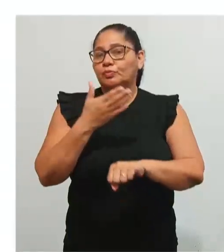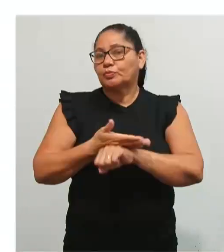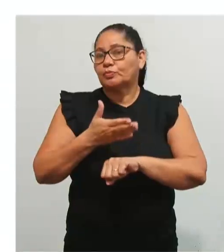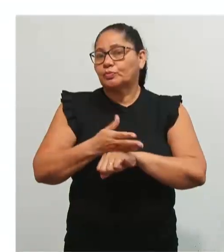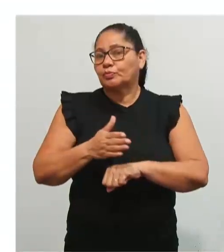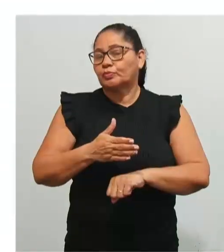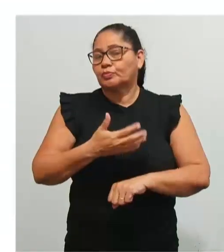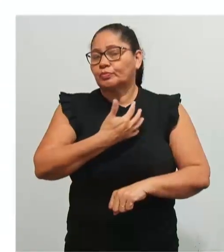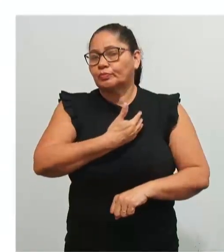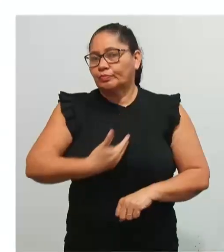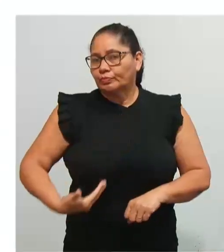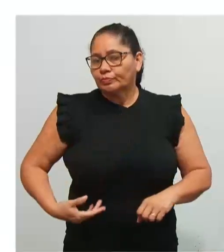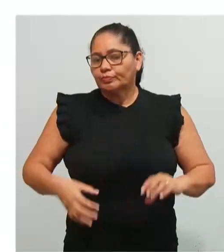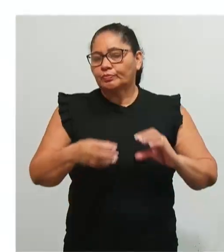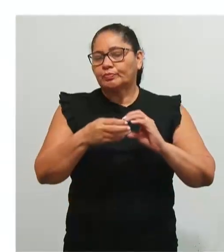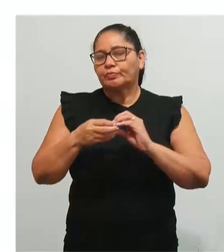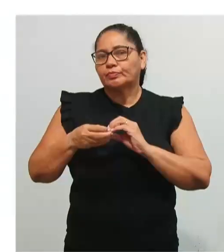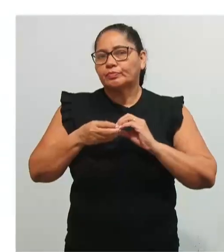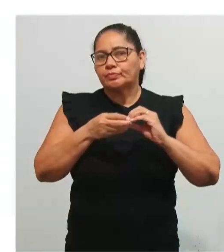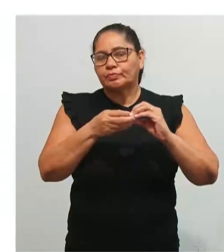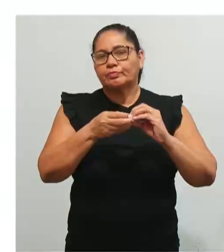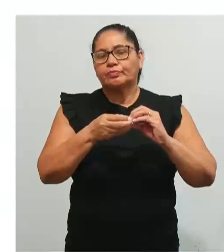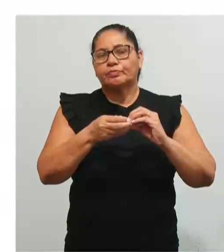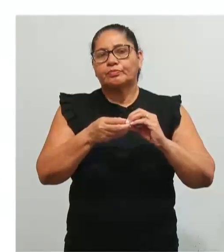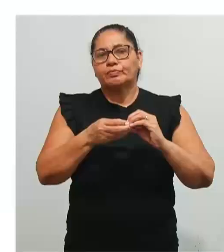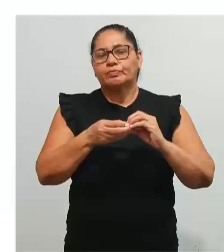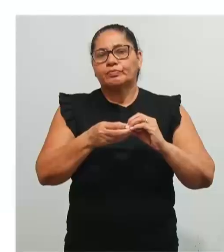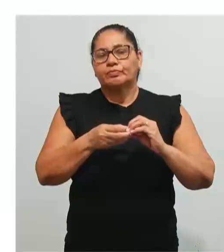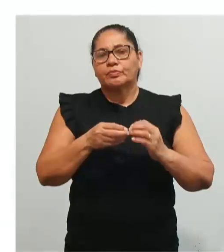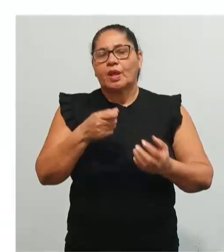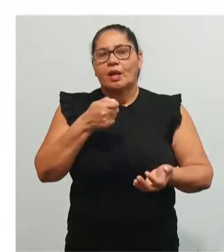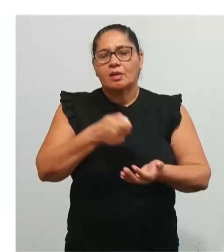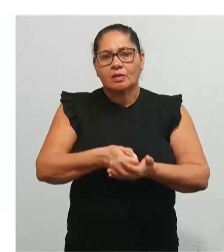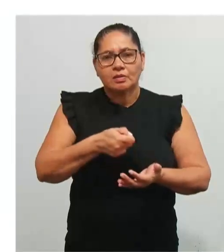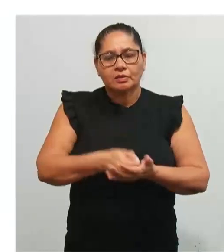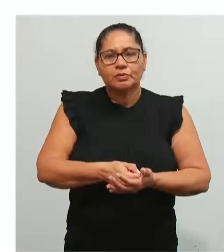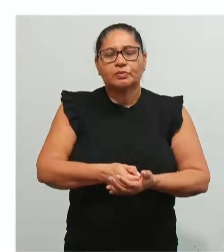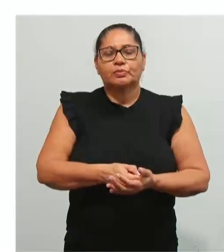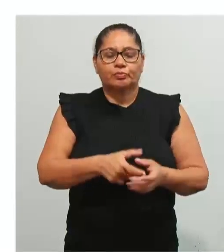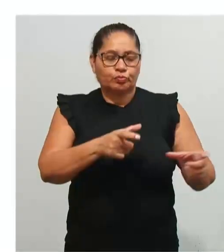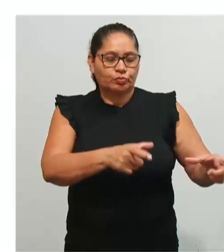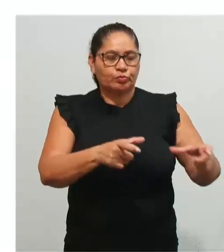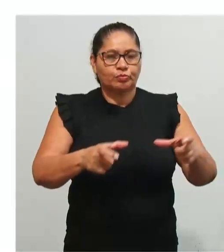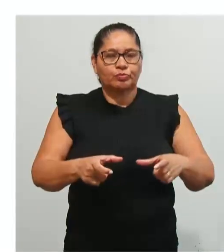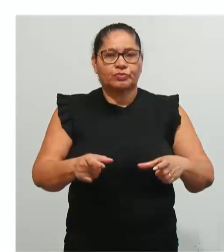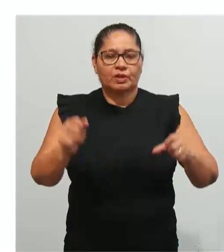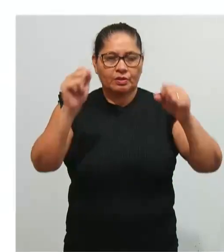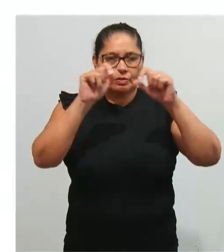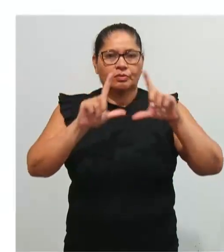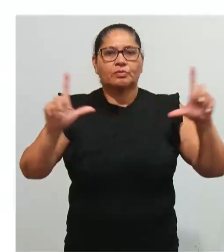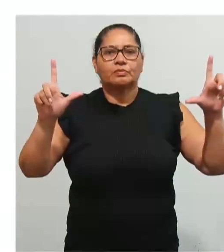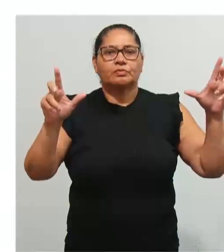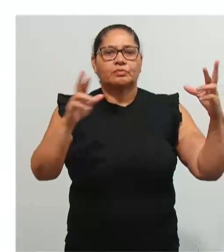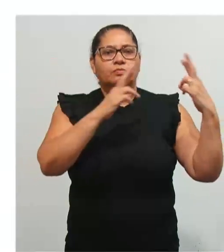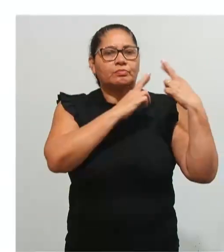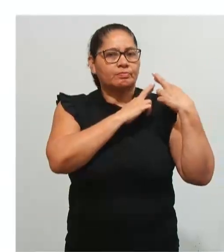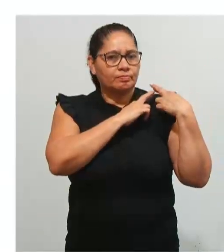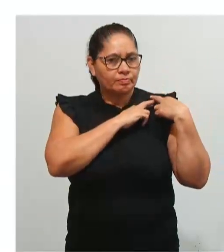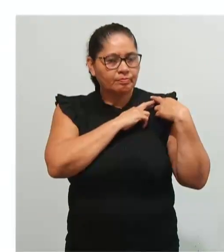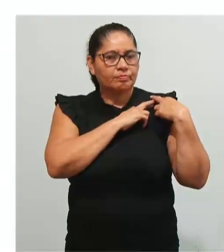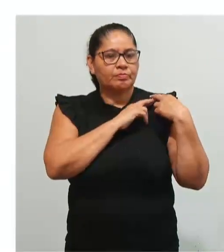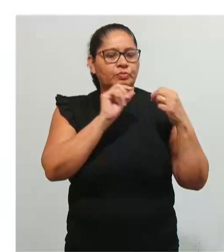governança corporativa exige que todas as organizações do setor público sejam transparentes e responsáveis por